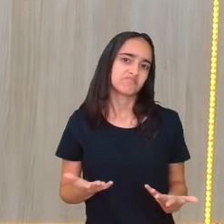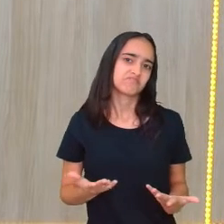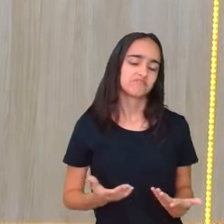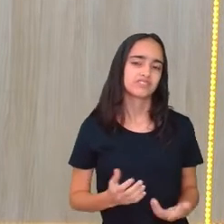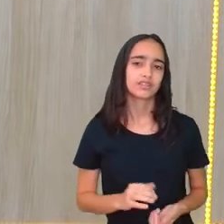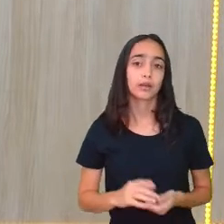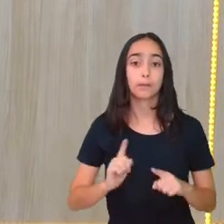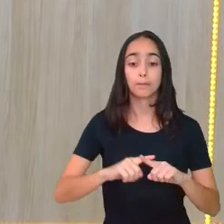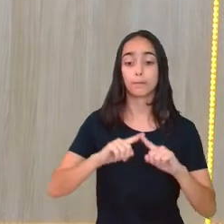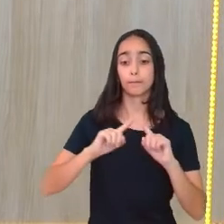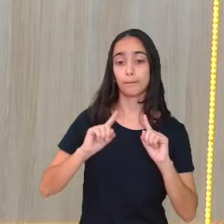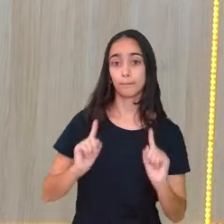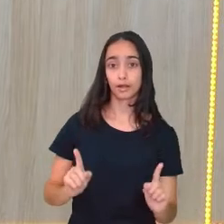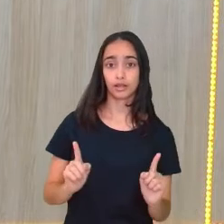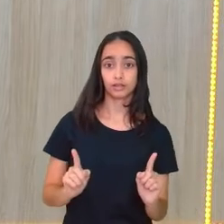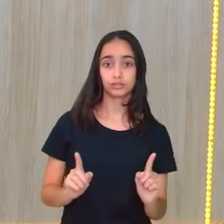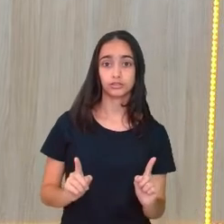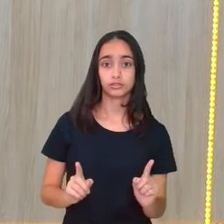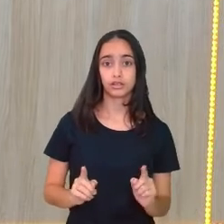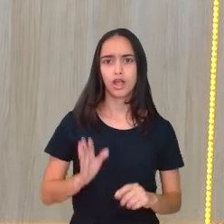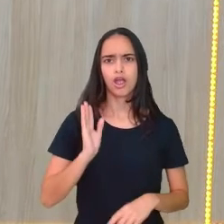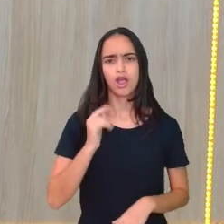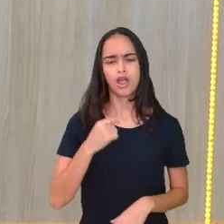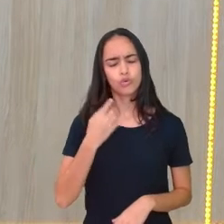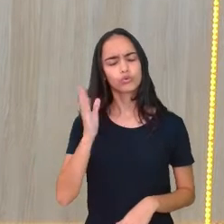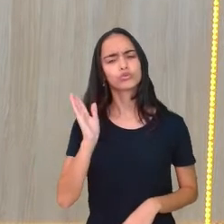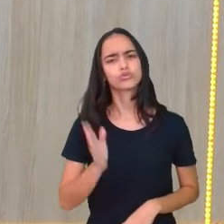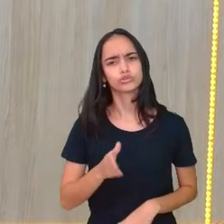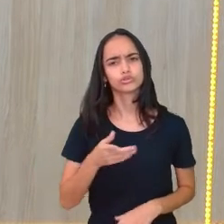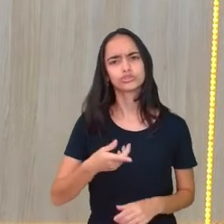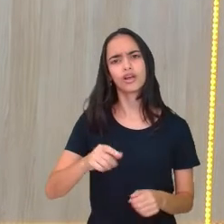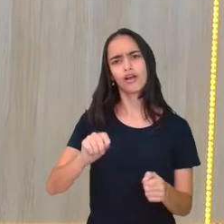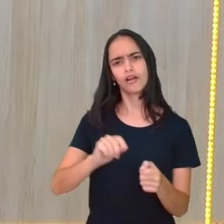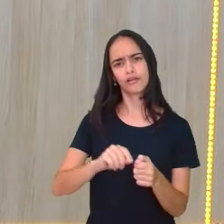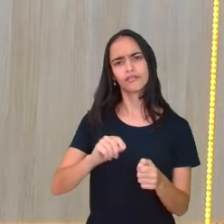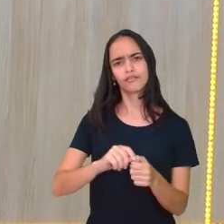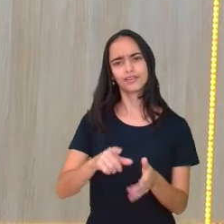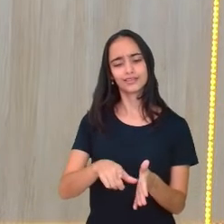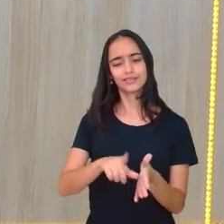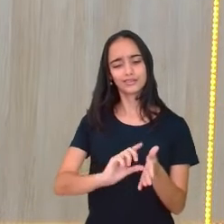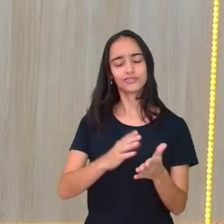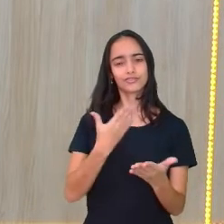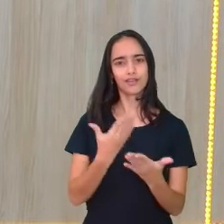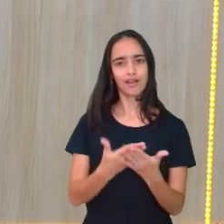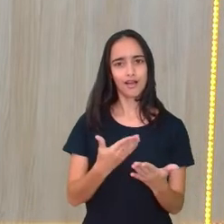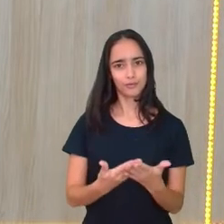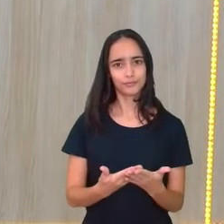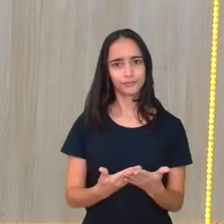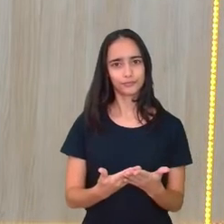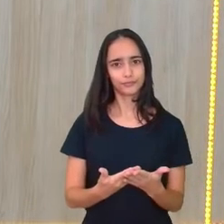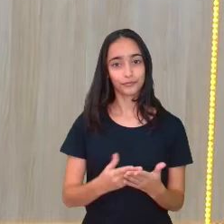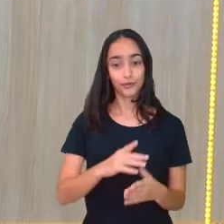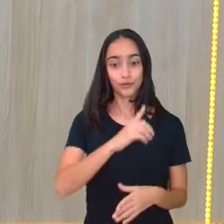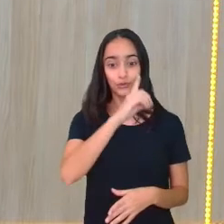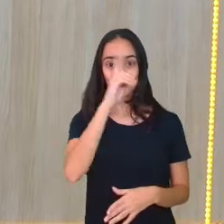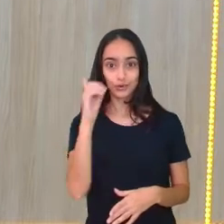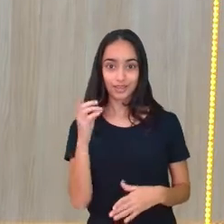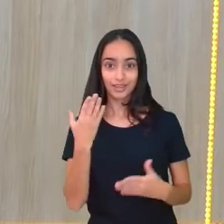lado. Mas eu já montei uma vez, antes da aula. Quando foi no dia da aula, eu tive